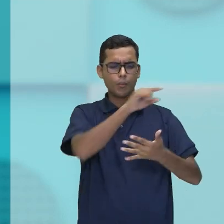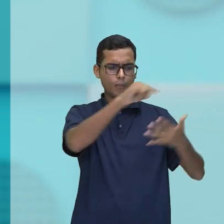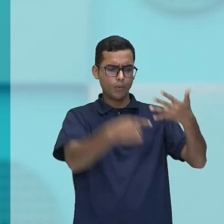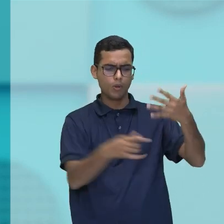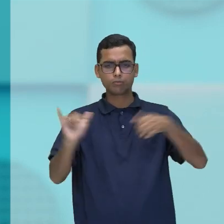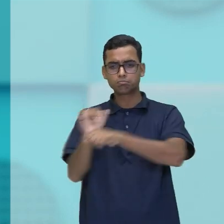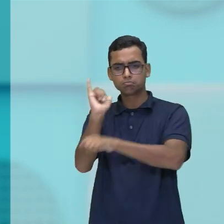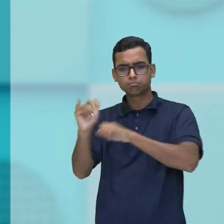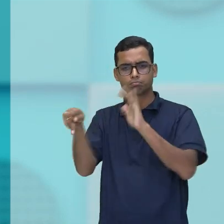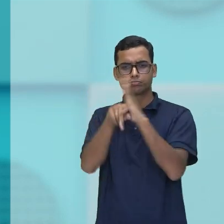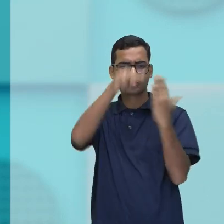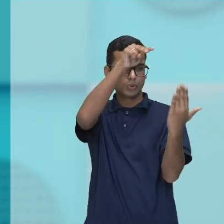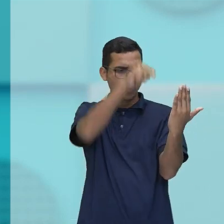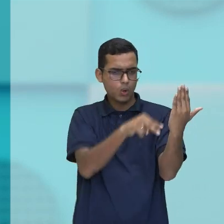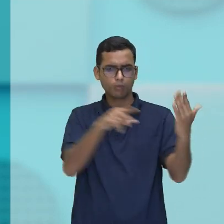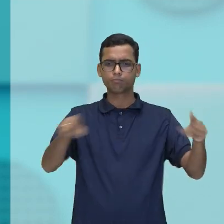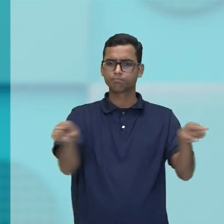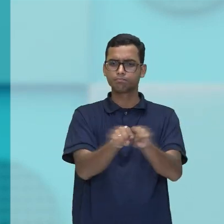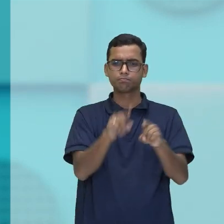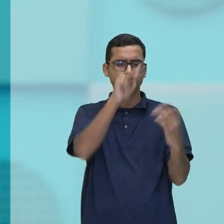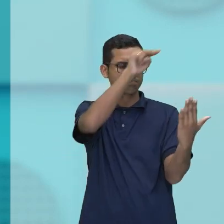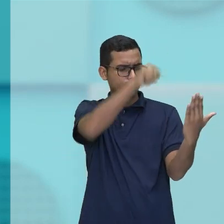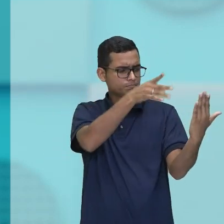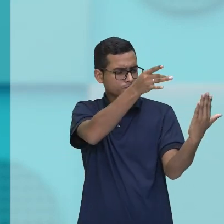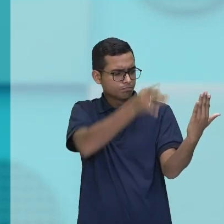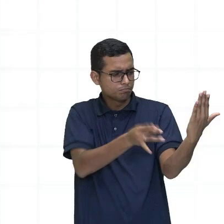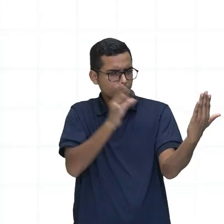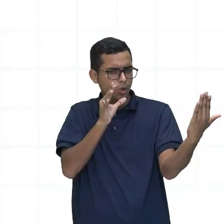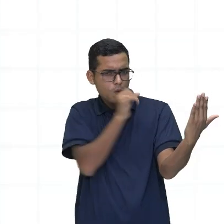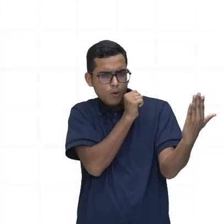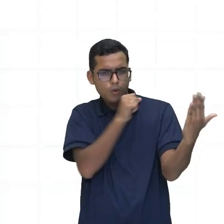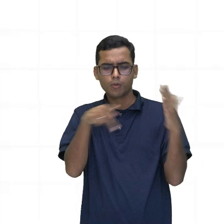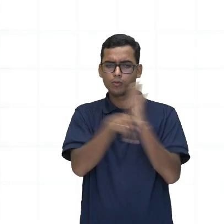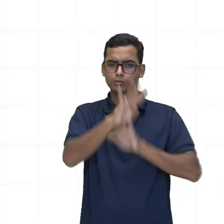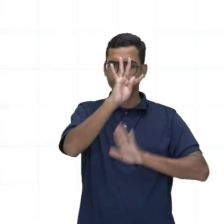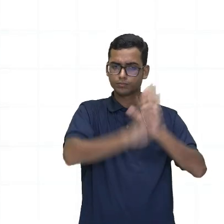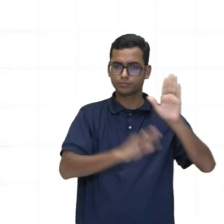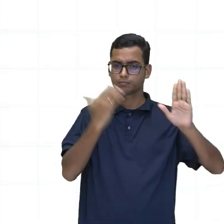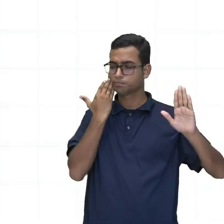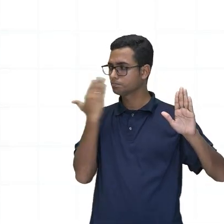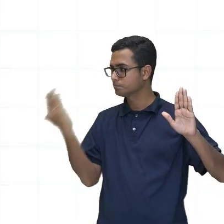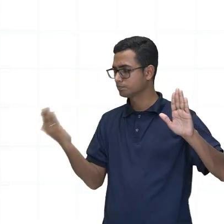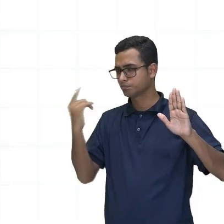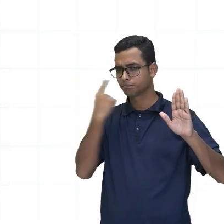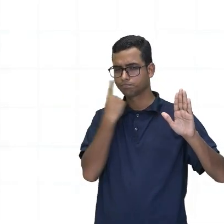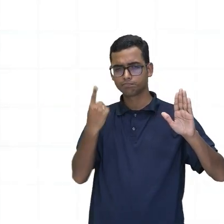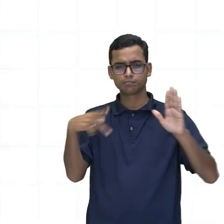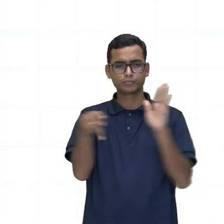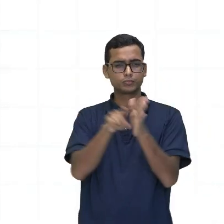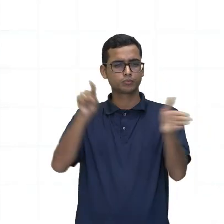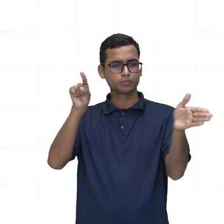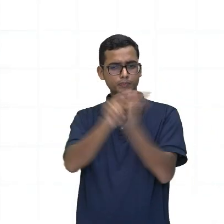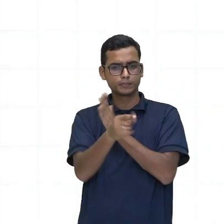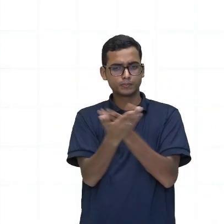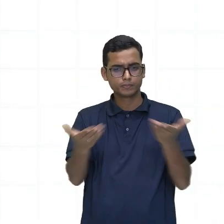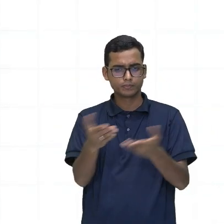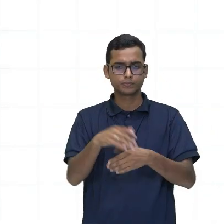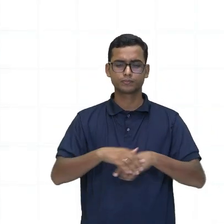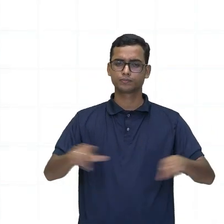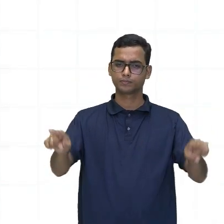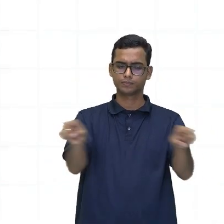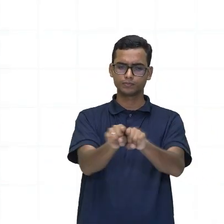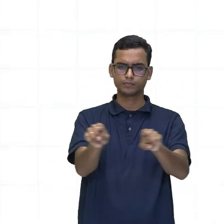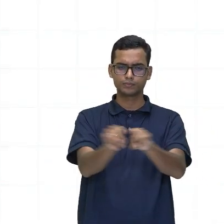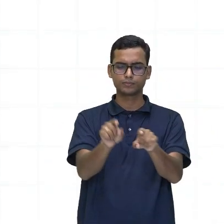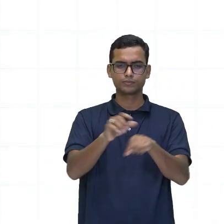estratégias de leitura. Vamos dar uma olhada aqui rapidamente no texto e eu vou ver uma perguntinha aqui com vocês, né? Olha só,